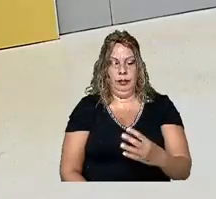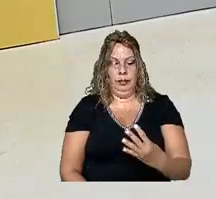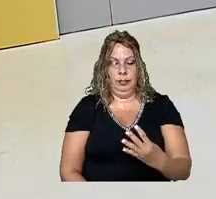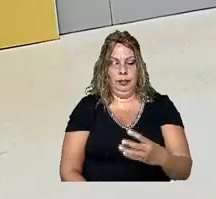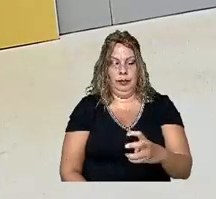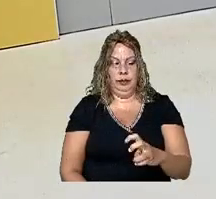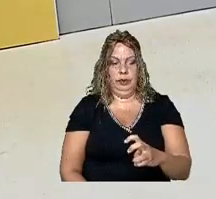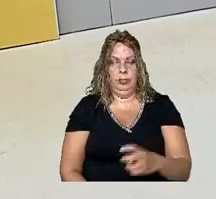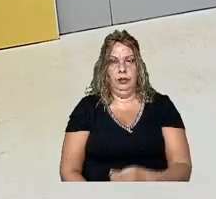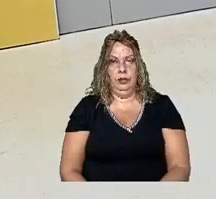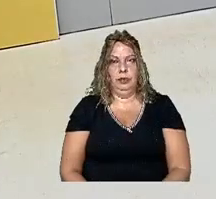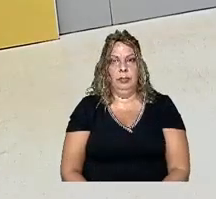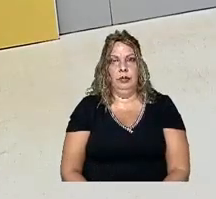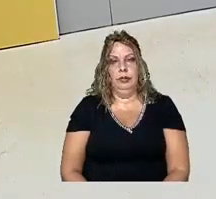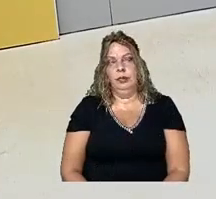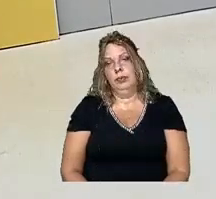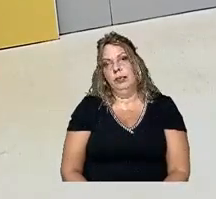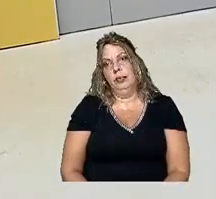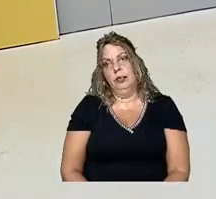45 agora.